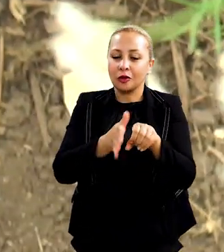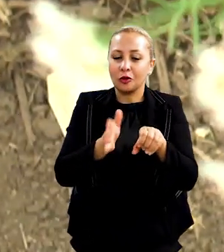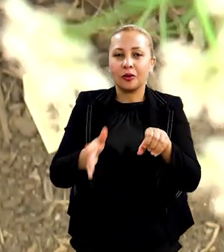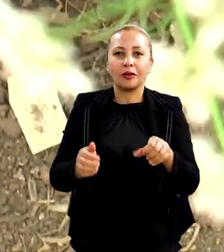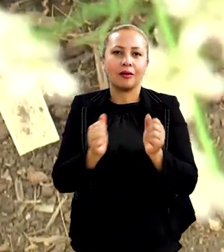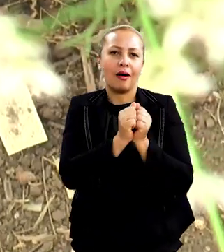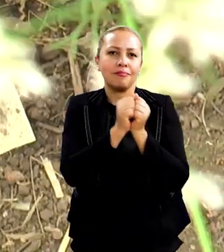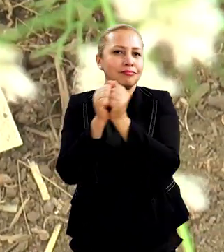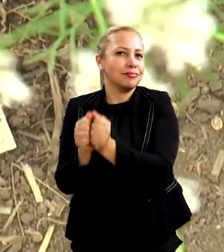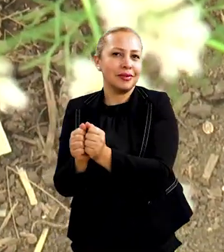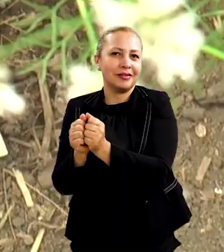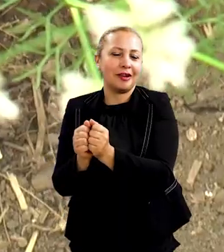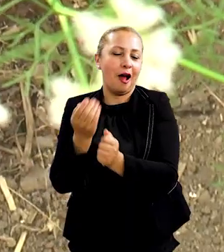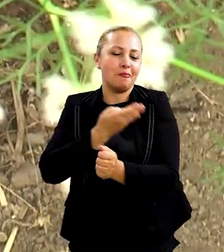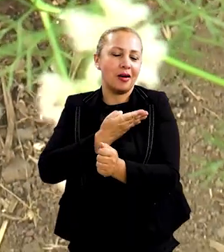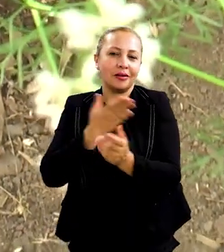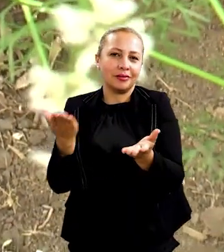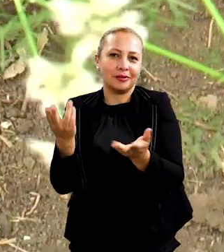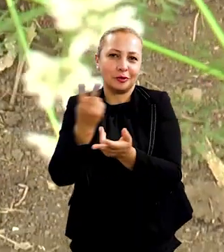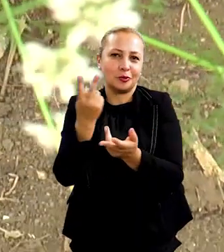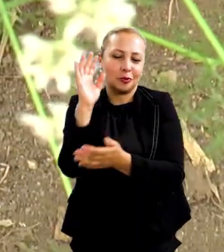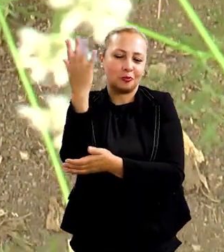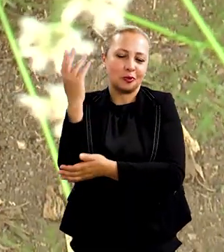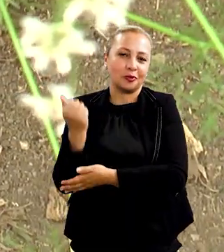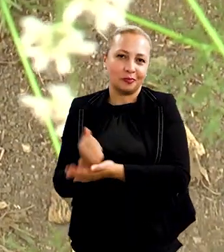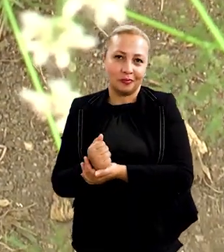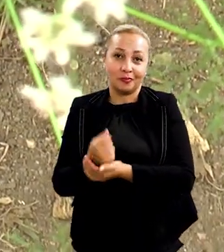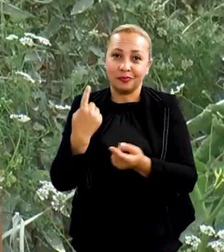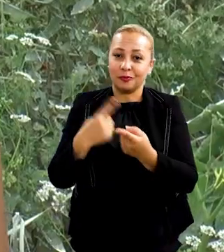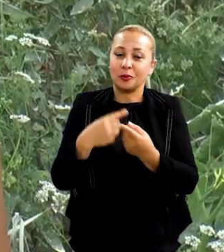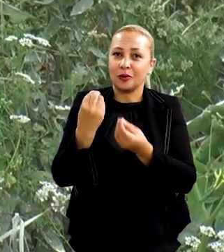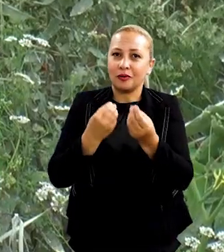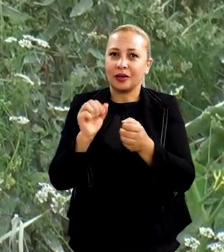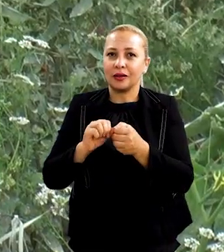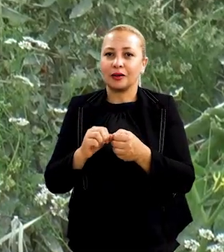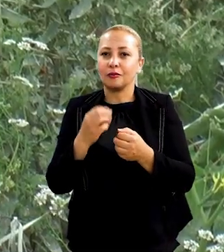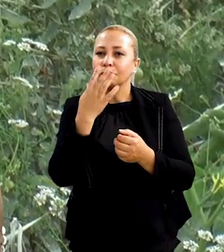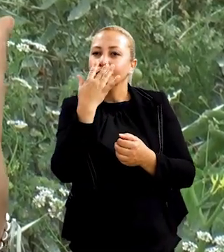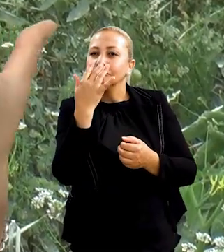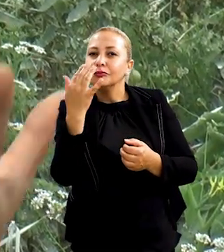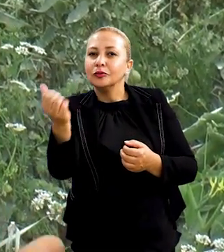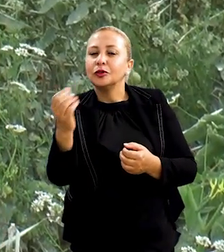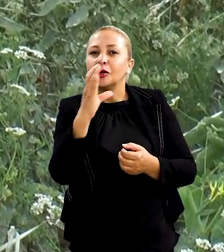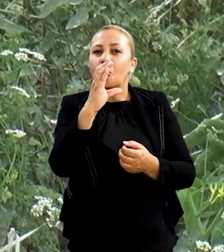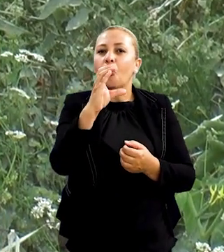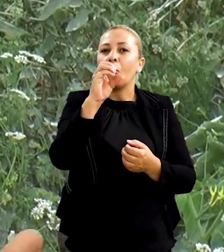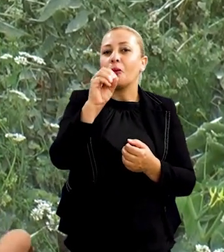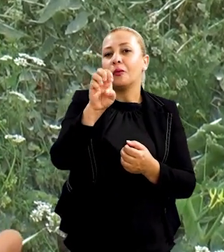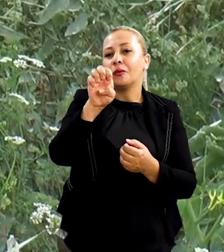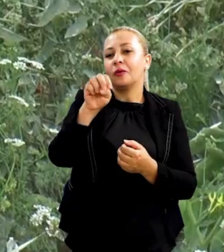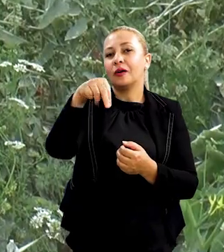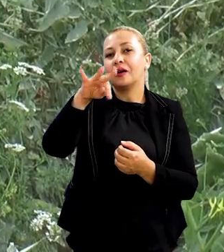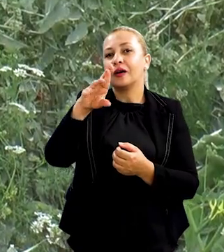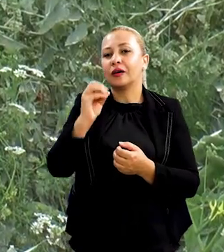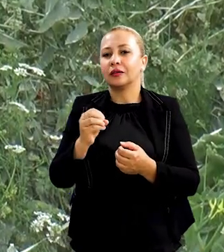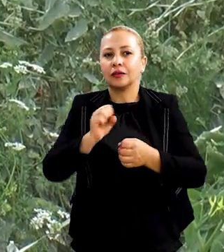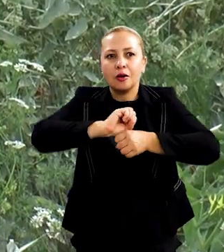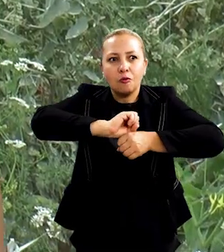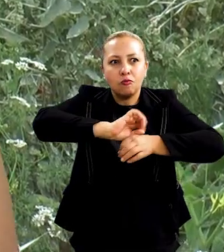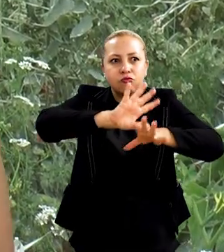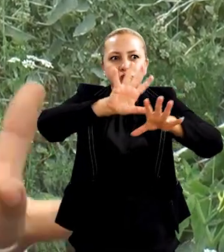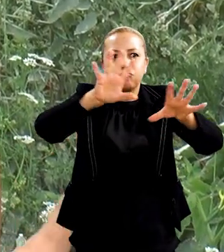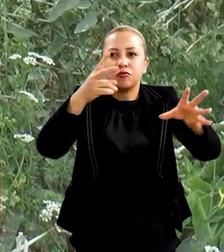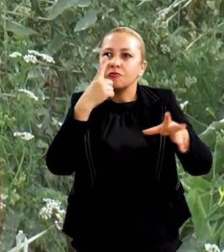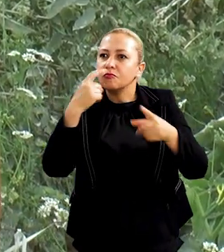O que o coentro faz com relação ao tomate? O cheiro do coentro espanta as principais pragas do tomateiro,